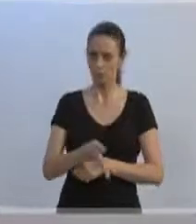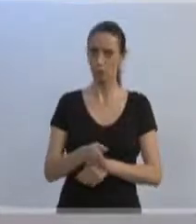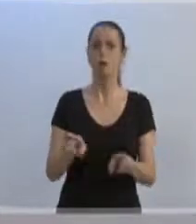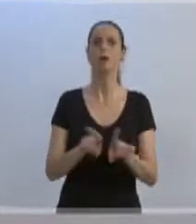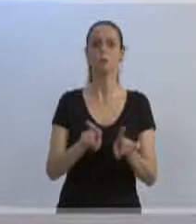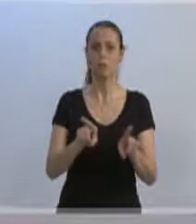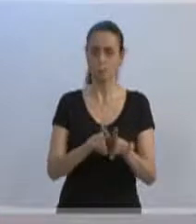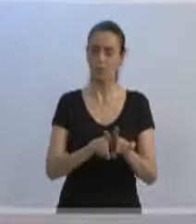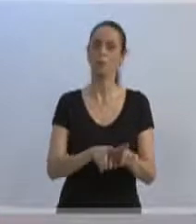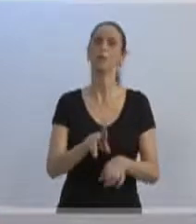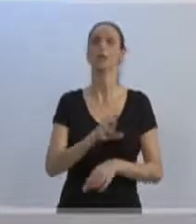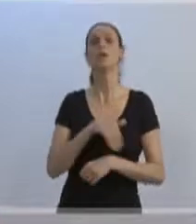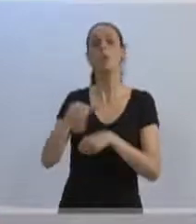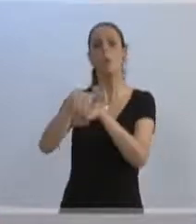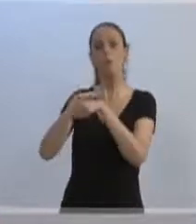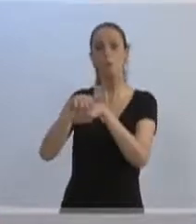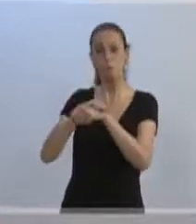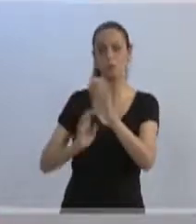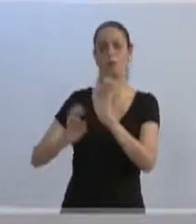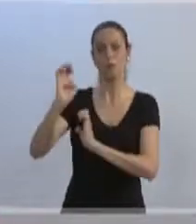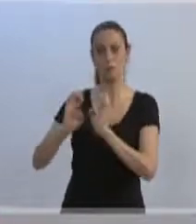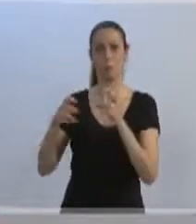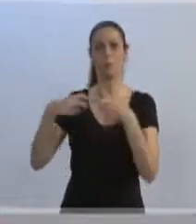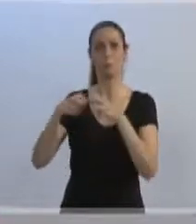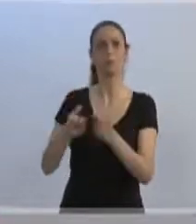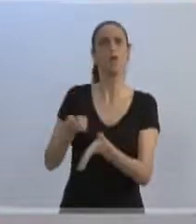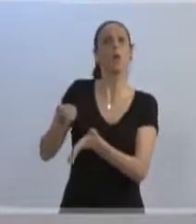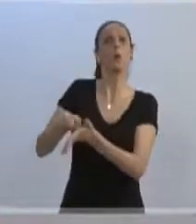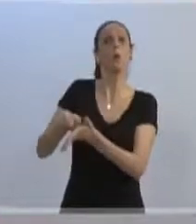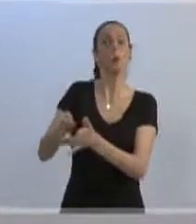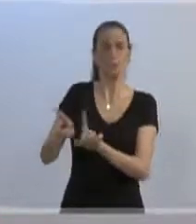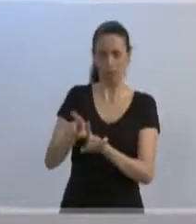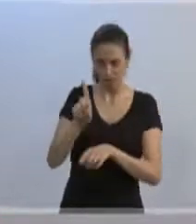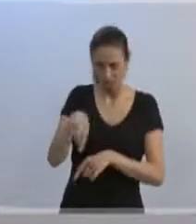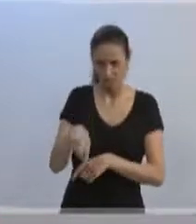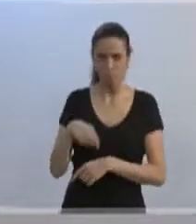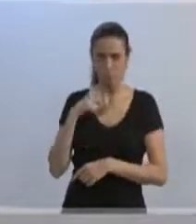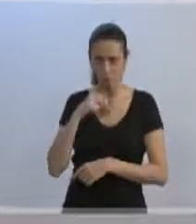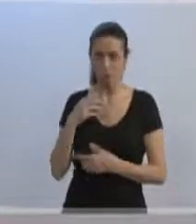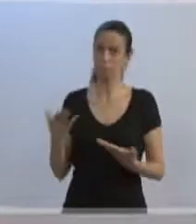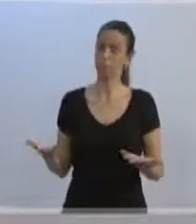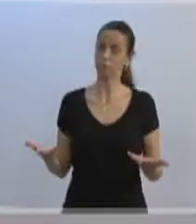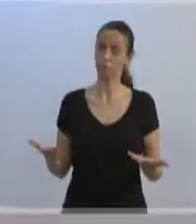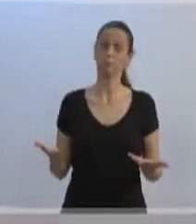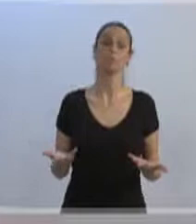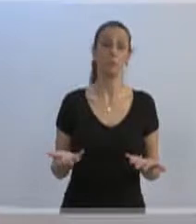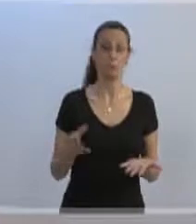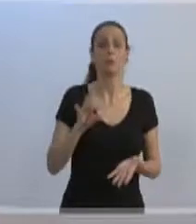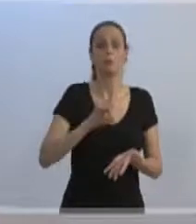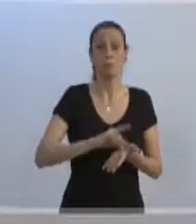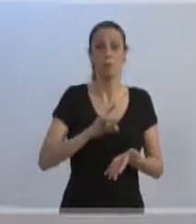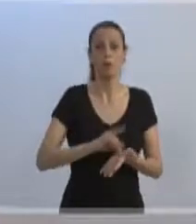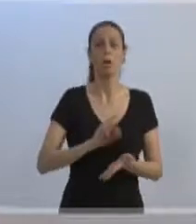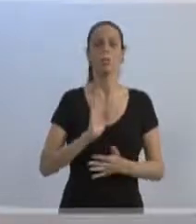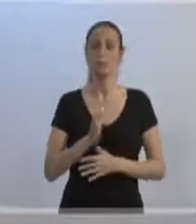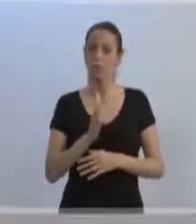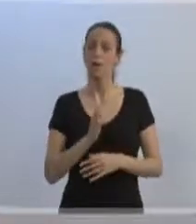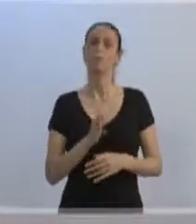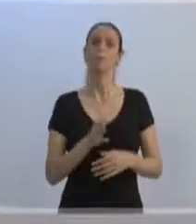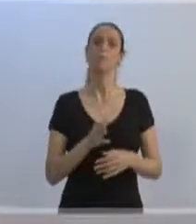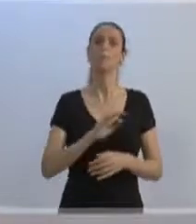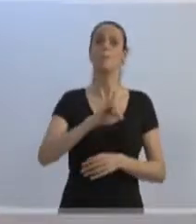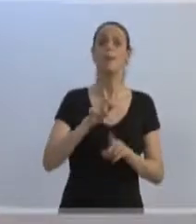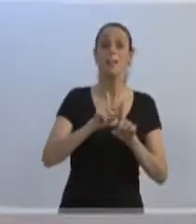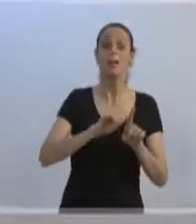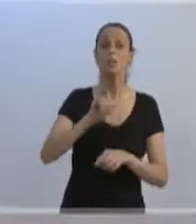junto à empresa cobrando justamente essa questão na esfera do cimento então nós tivemos essa análise feita no mês de